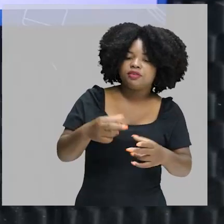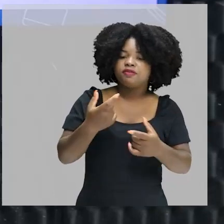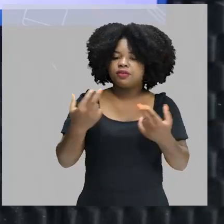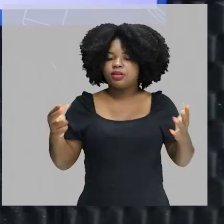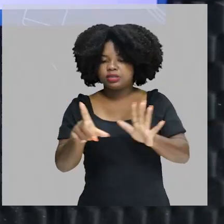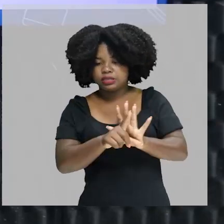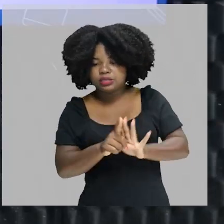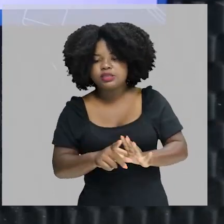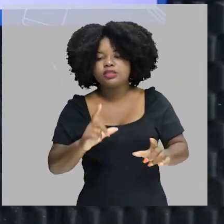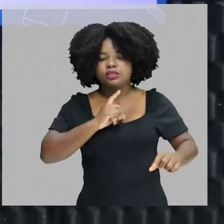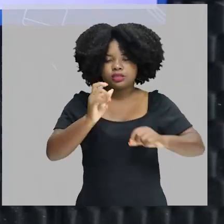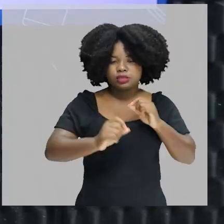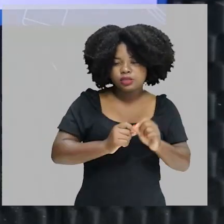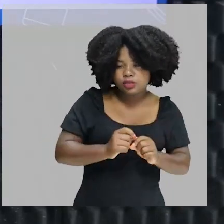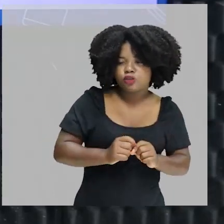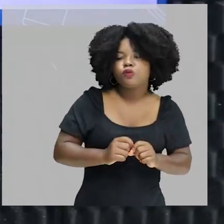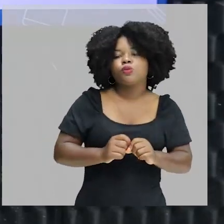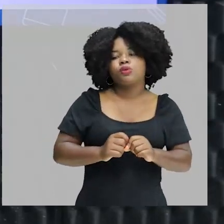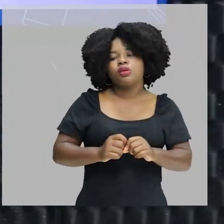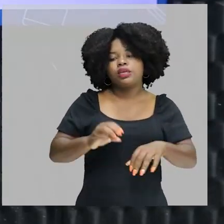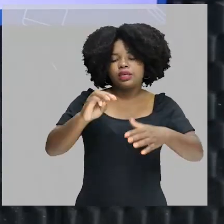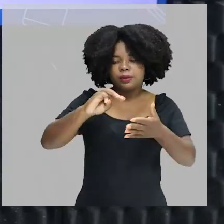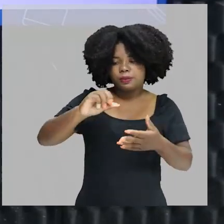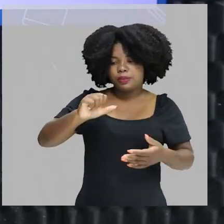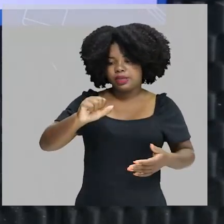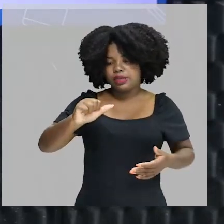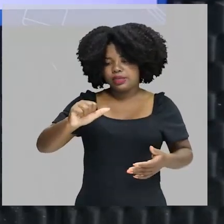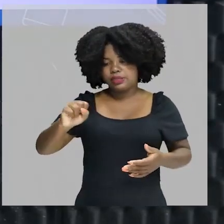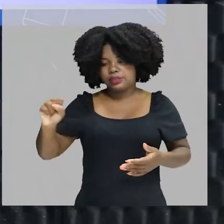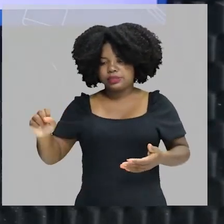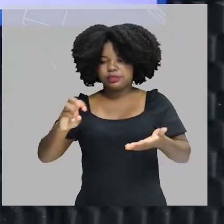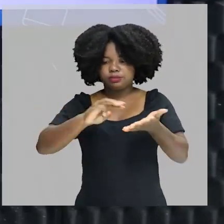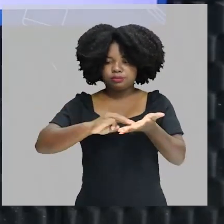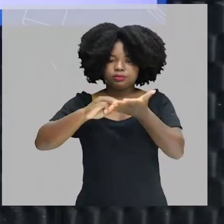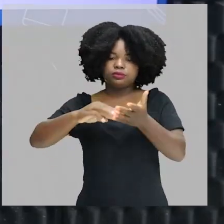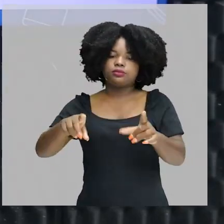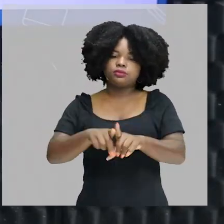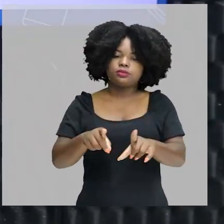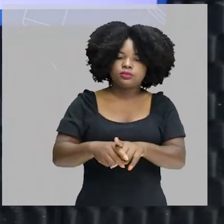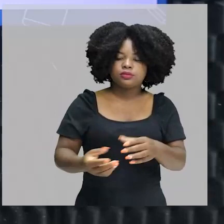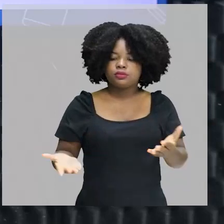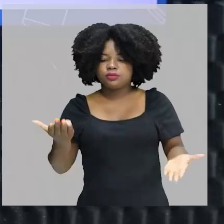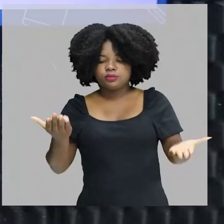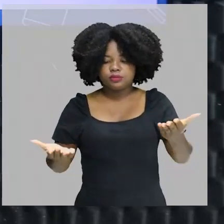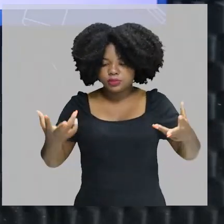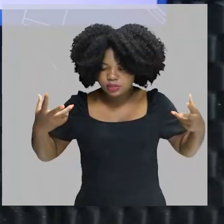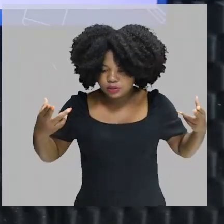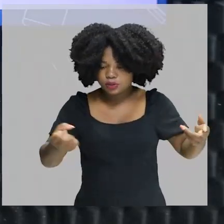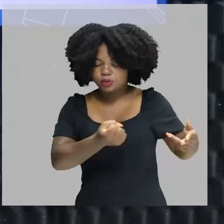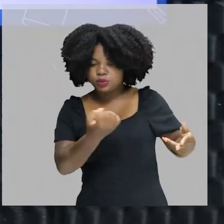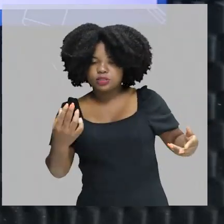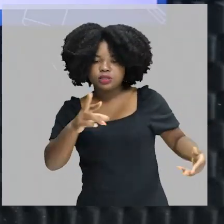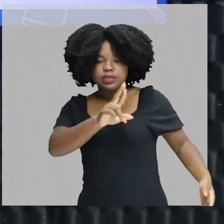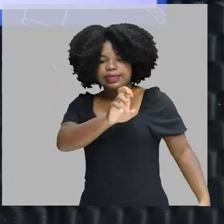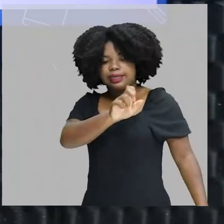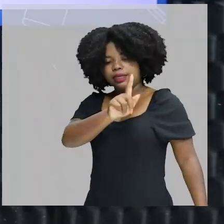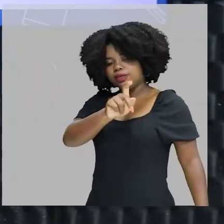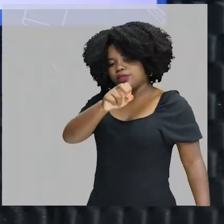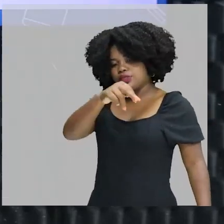massa, na proporcionalidade dos reagentes e produtos e nas